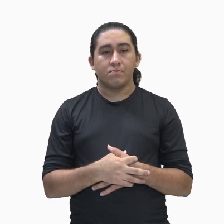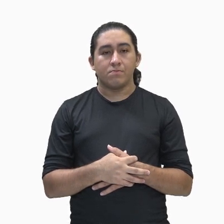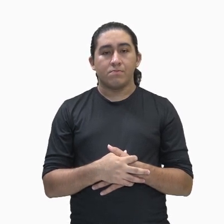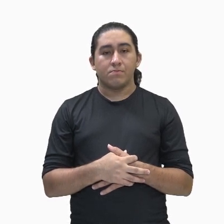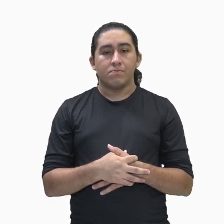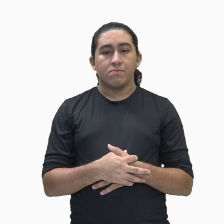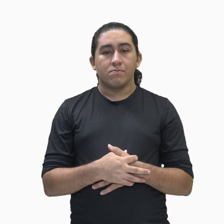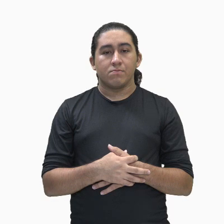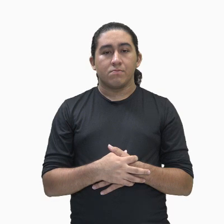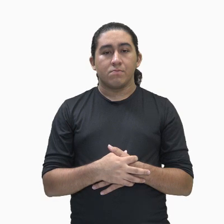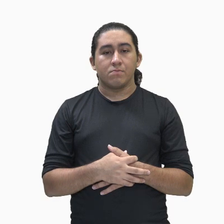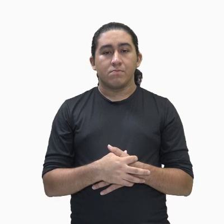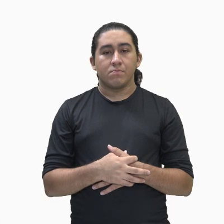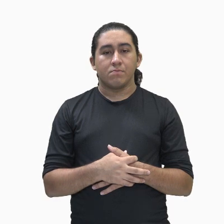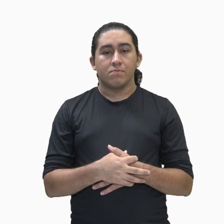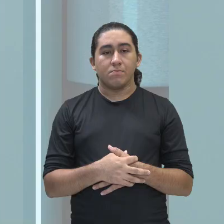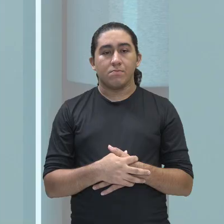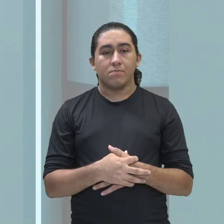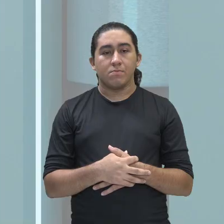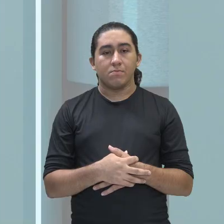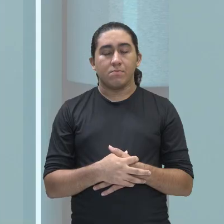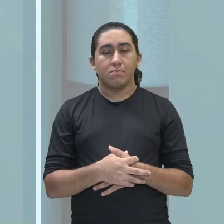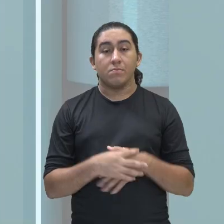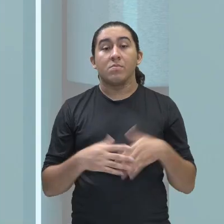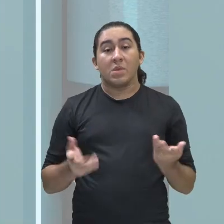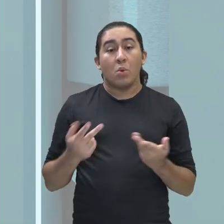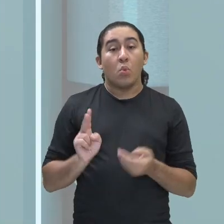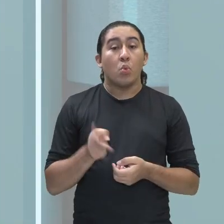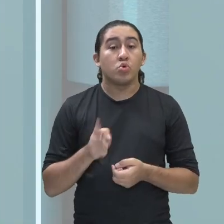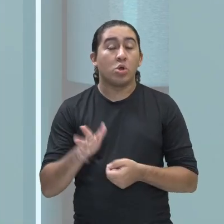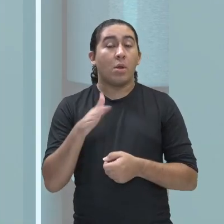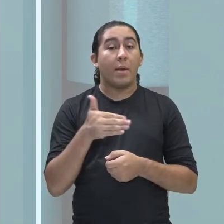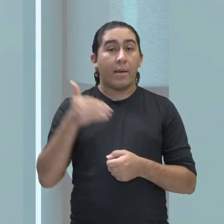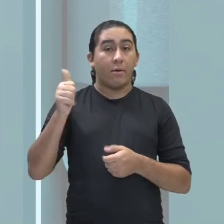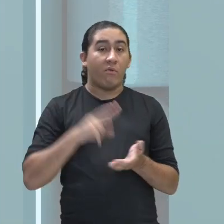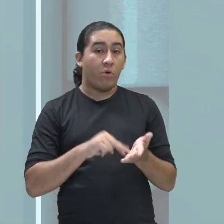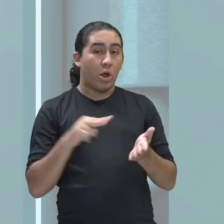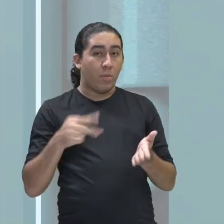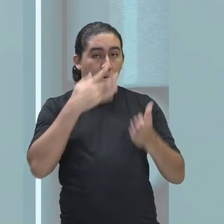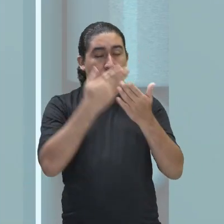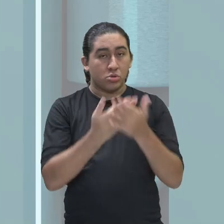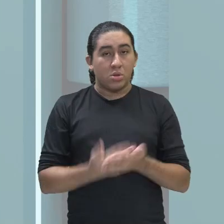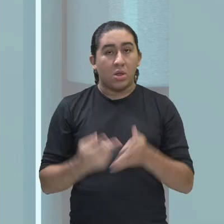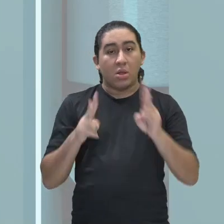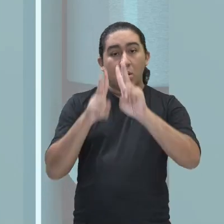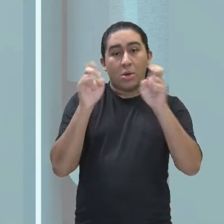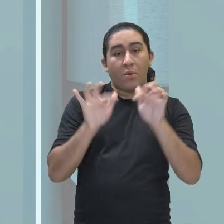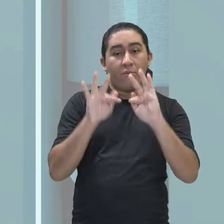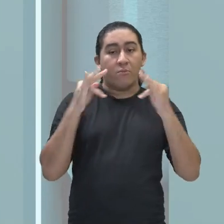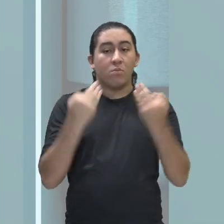filhos da madrasta ou do padrasto, certo? Então, stepbrother, meio-irmão.